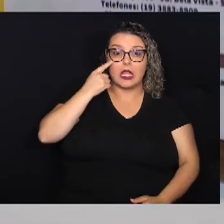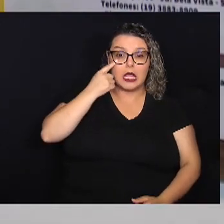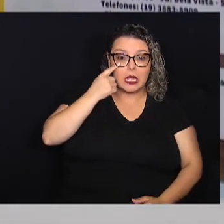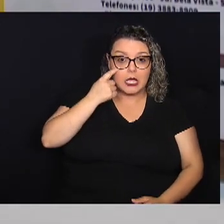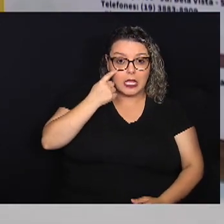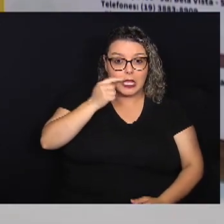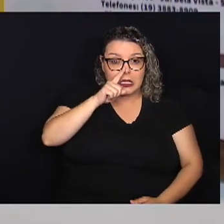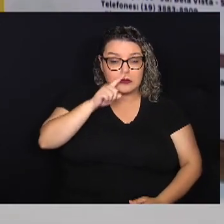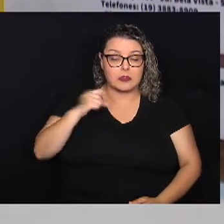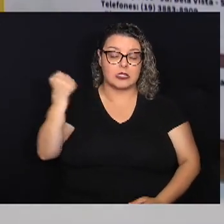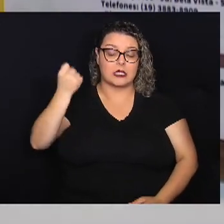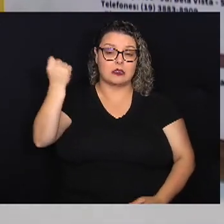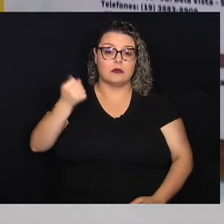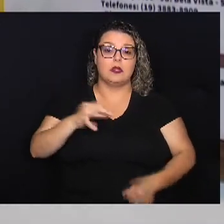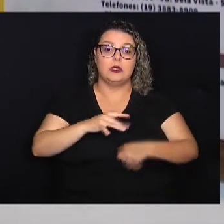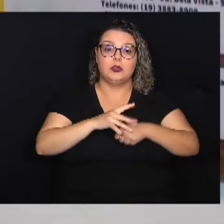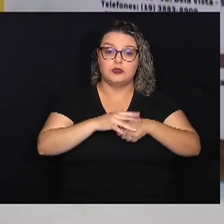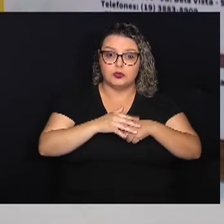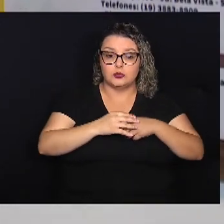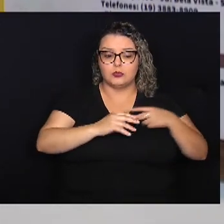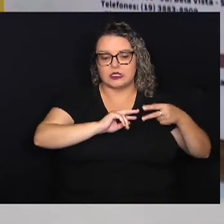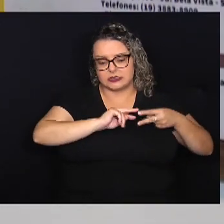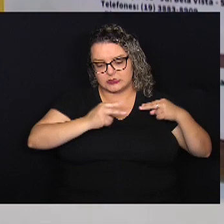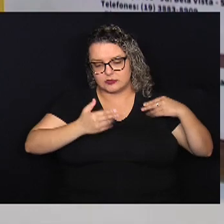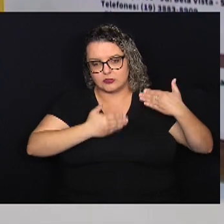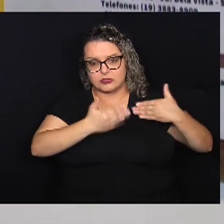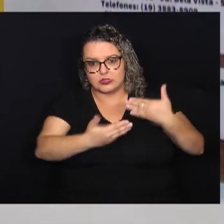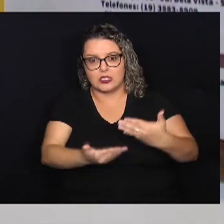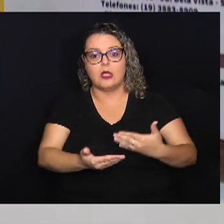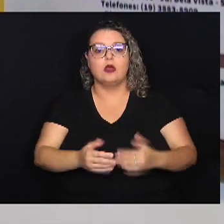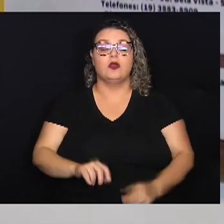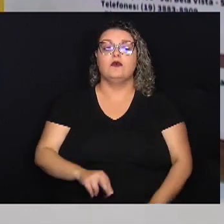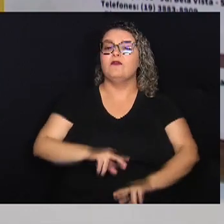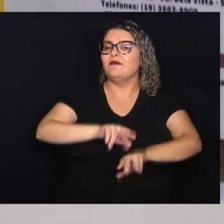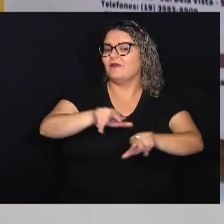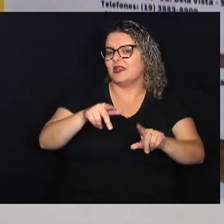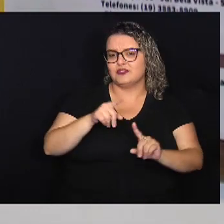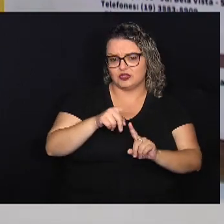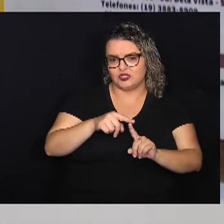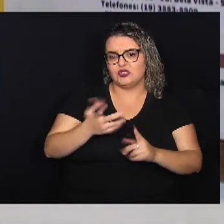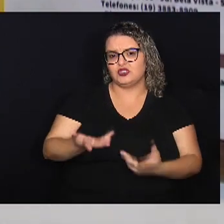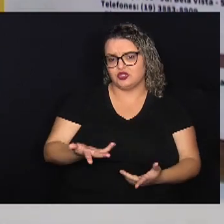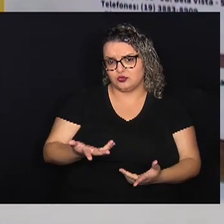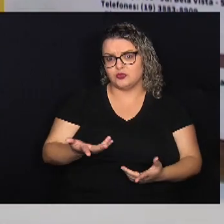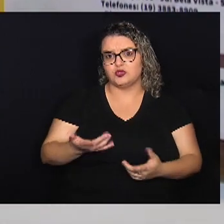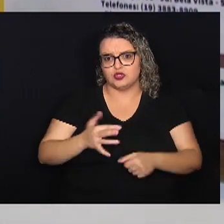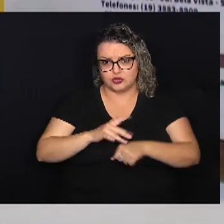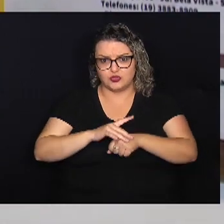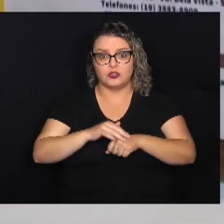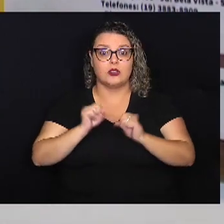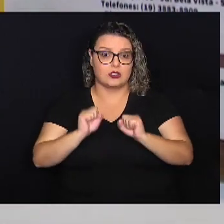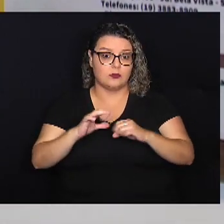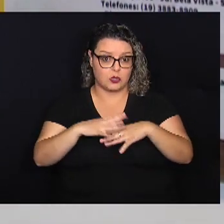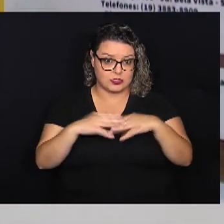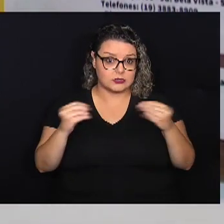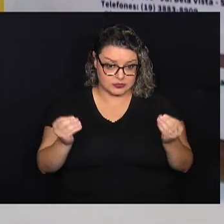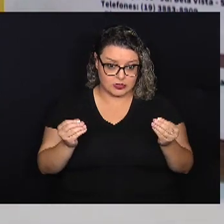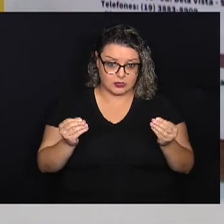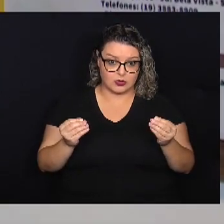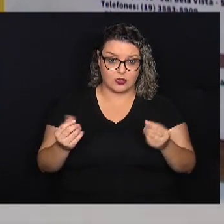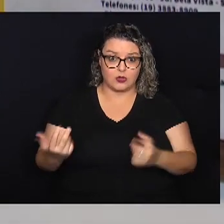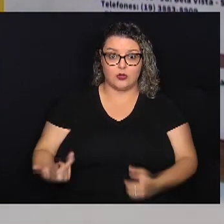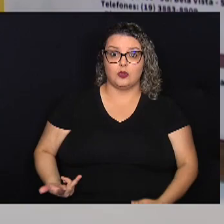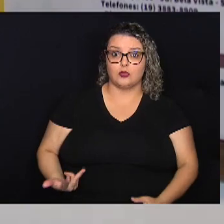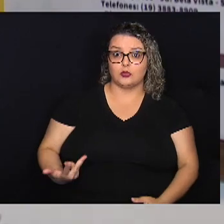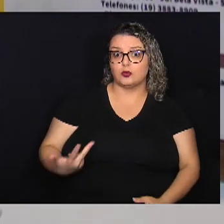doenças hereditárias também. Então, são diversos tipos de doença, que realmente podem ser curados com transplante de medula